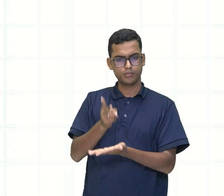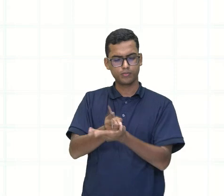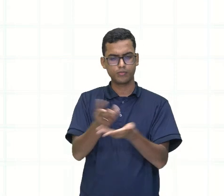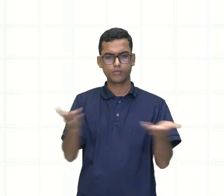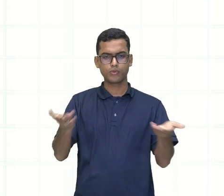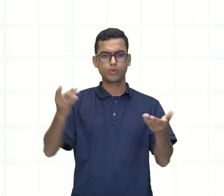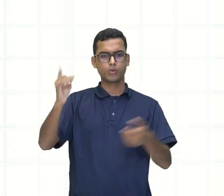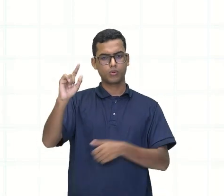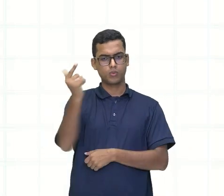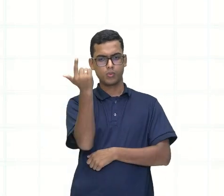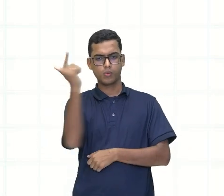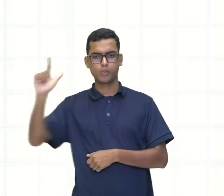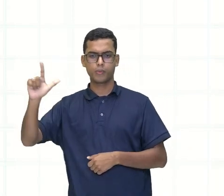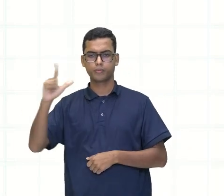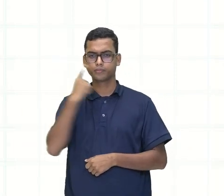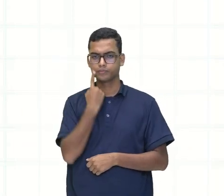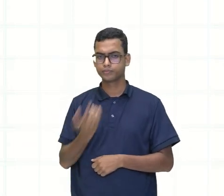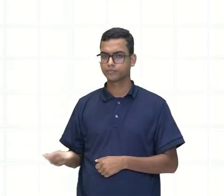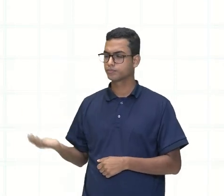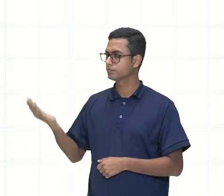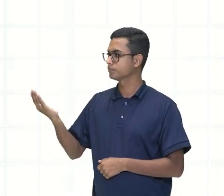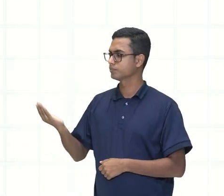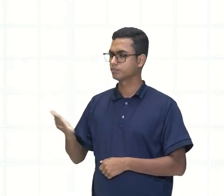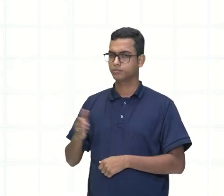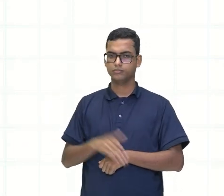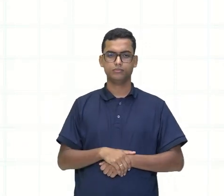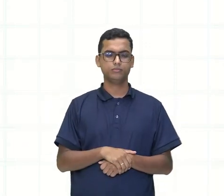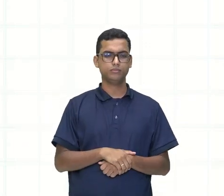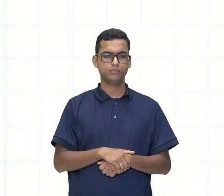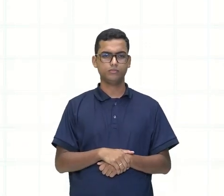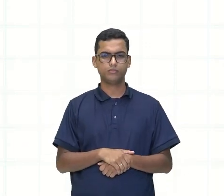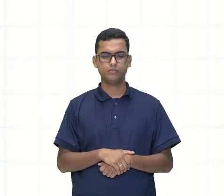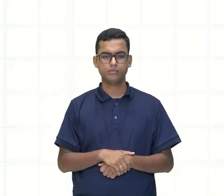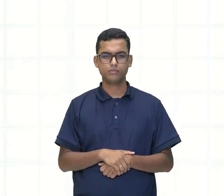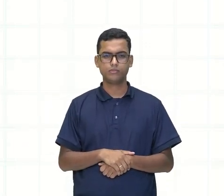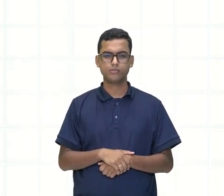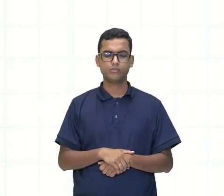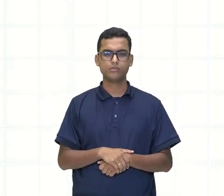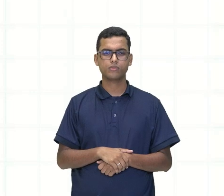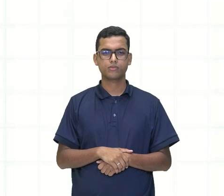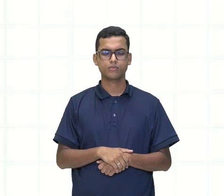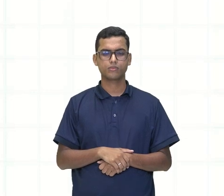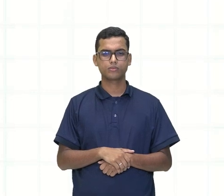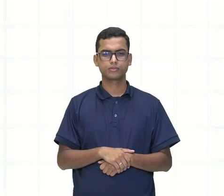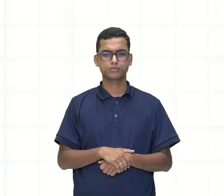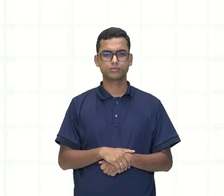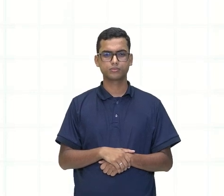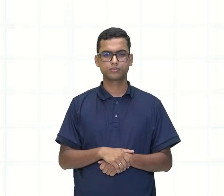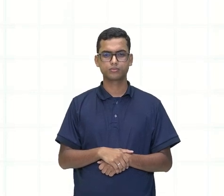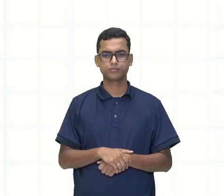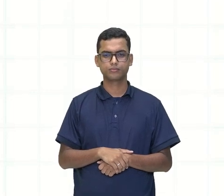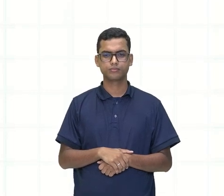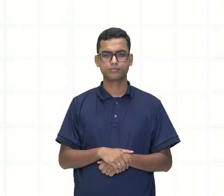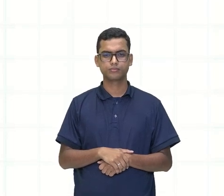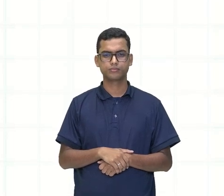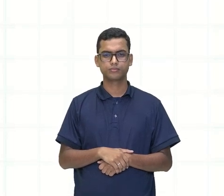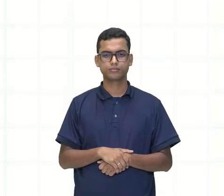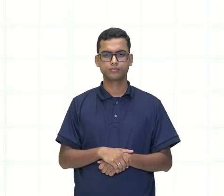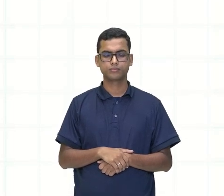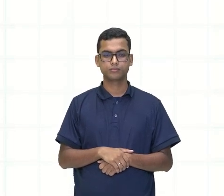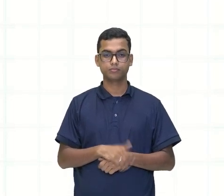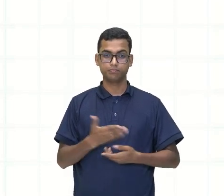Próximo. While the baby was sleeping, she took a shower. Enquanto o bebê estava